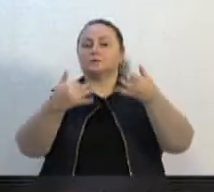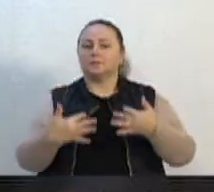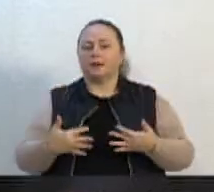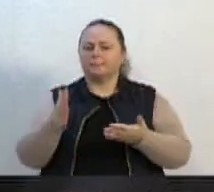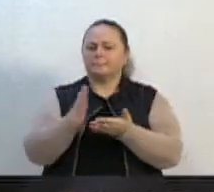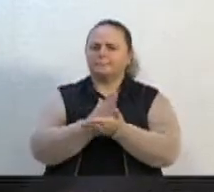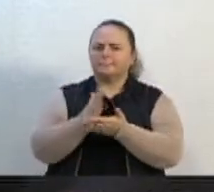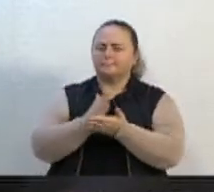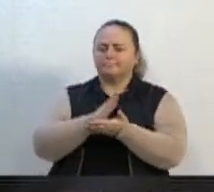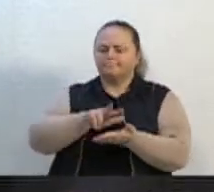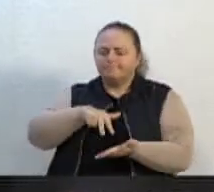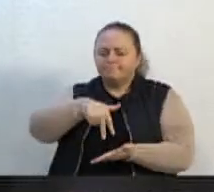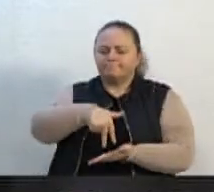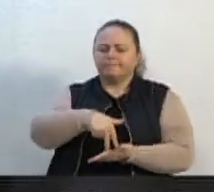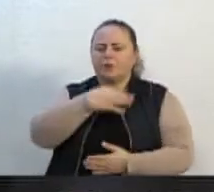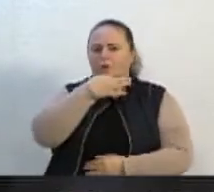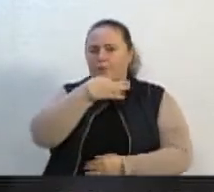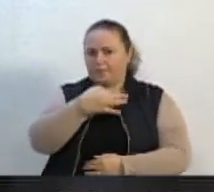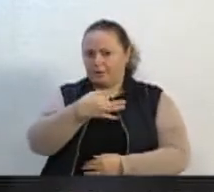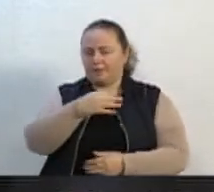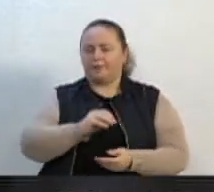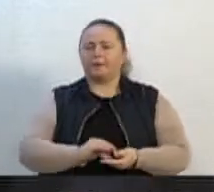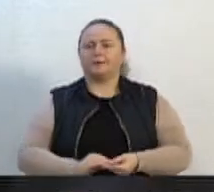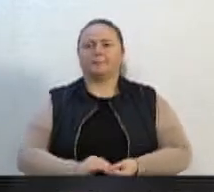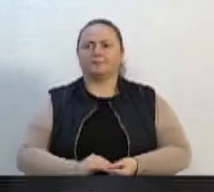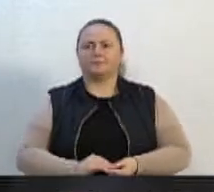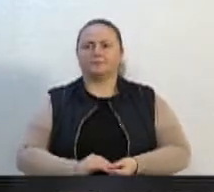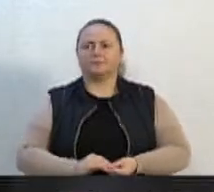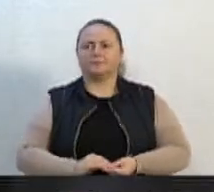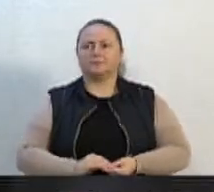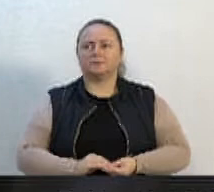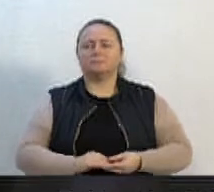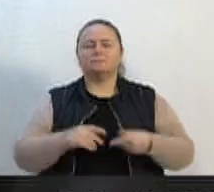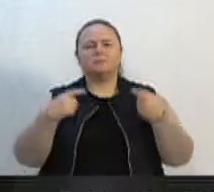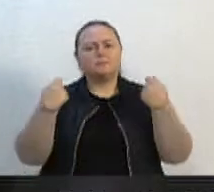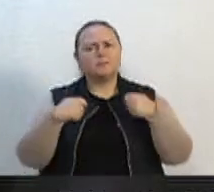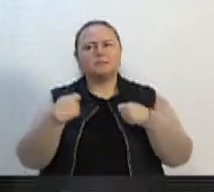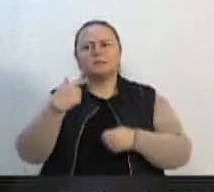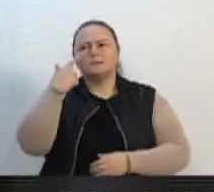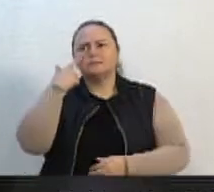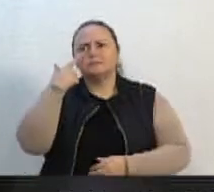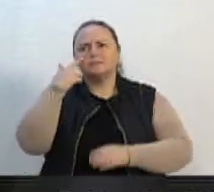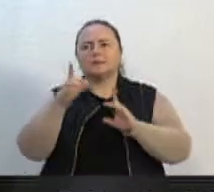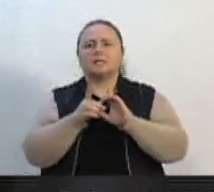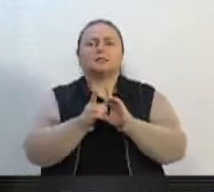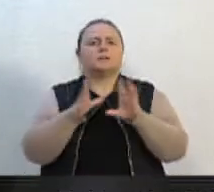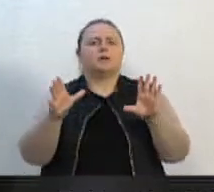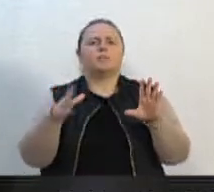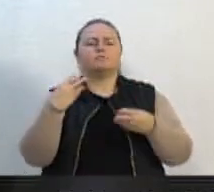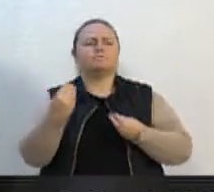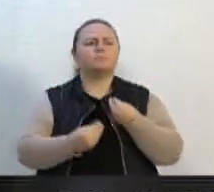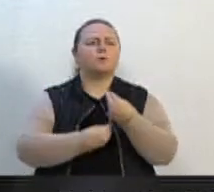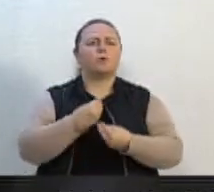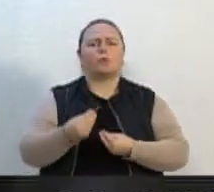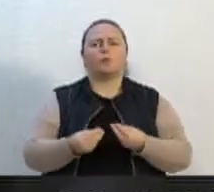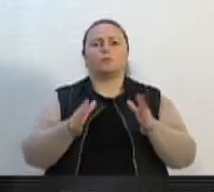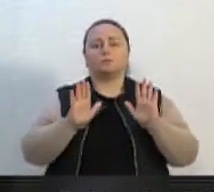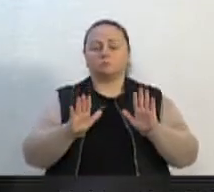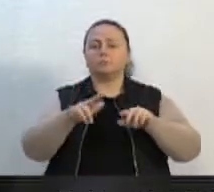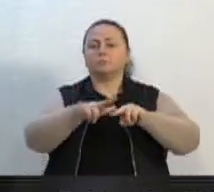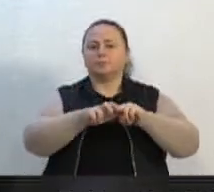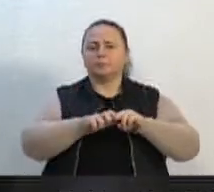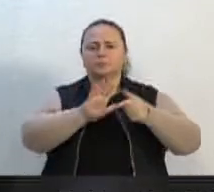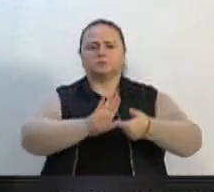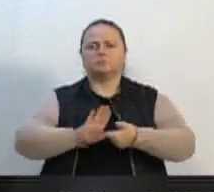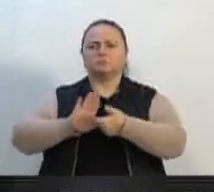posicionamentos que eu tenho. Primeiro, a gente tem que rever um pouco a cultura na democracia, e eu não tenho problema nenhum de fazer o reconhecimento a uma emenda do vereador